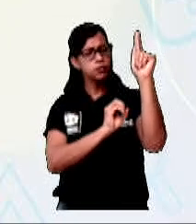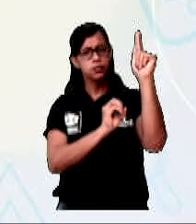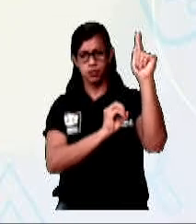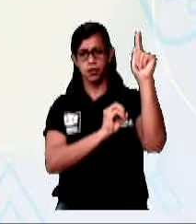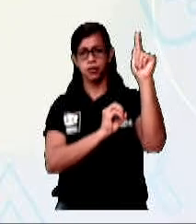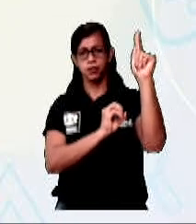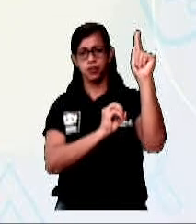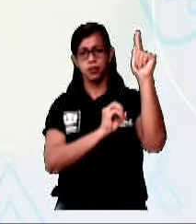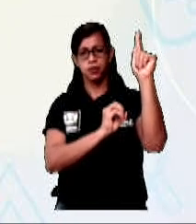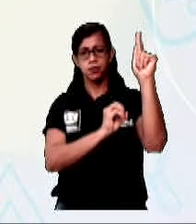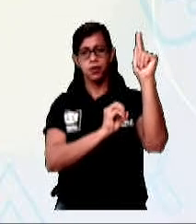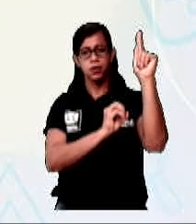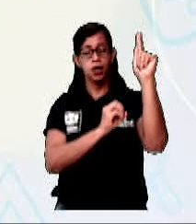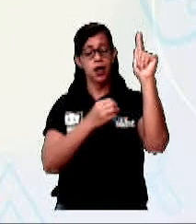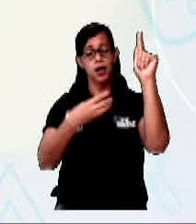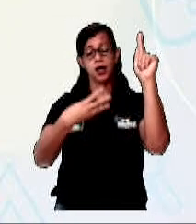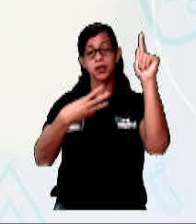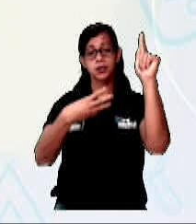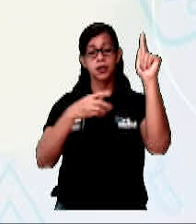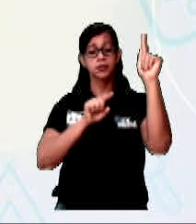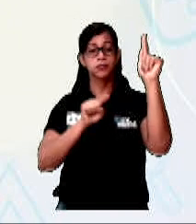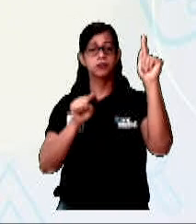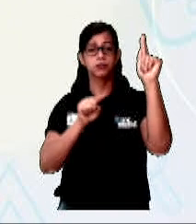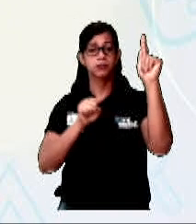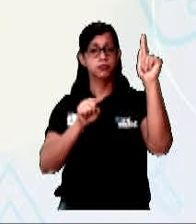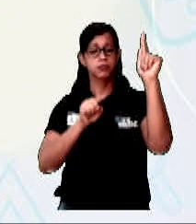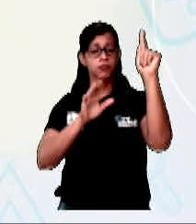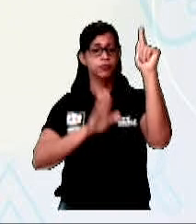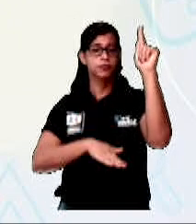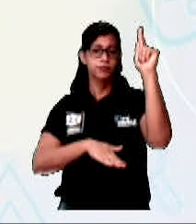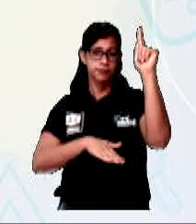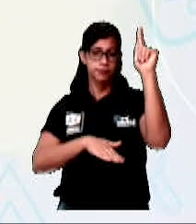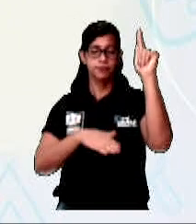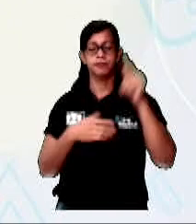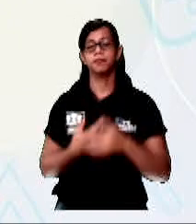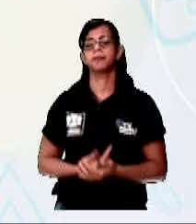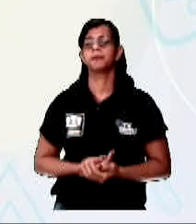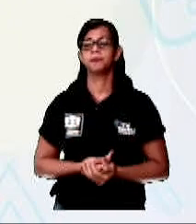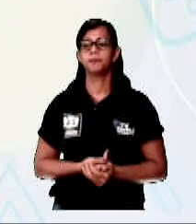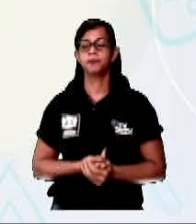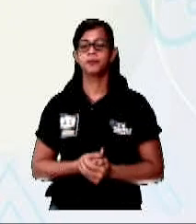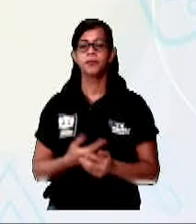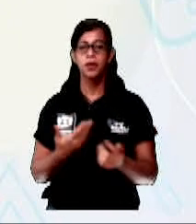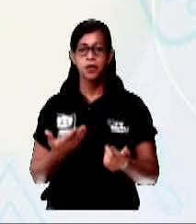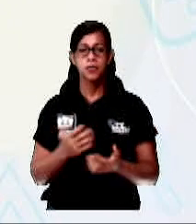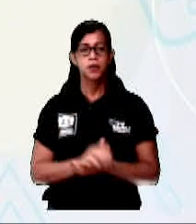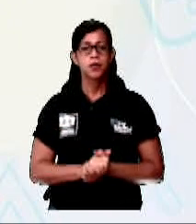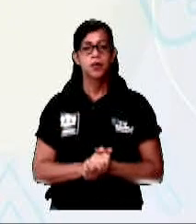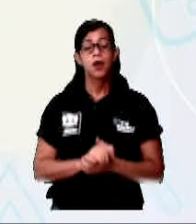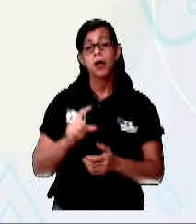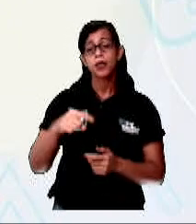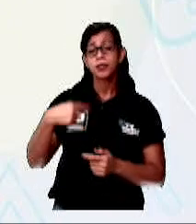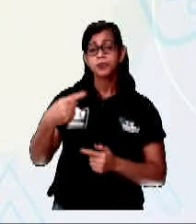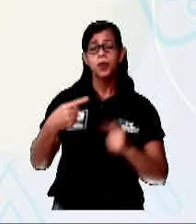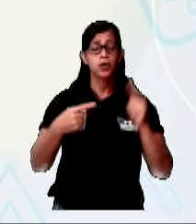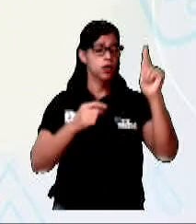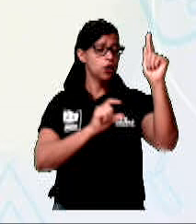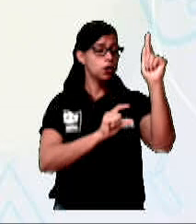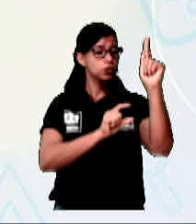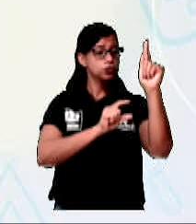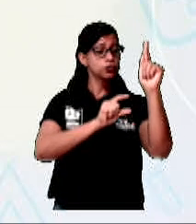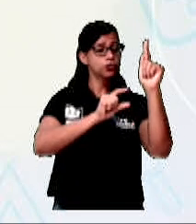3 graus negativos. Próxima situação, ele subiu 4 graus. Então, a gente vai